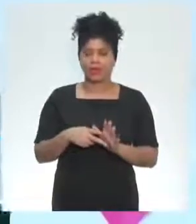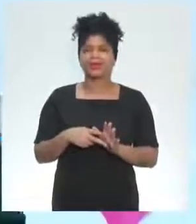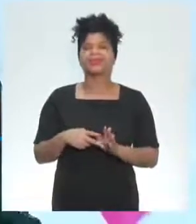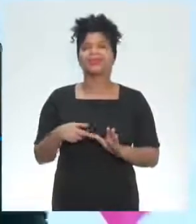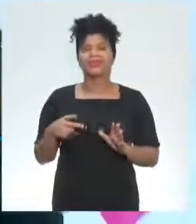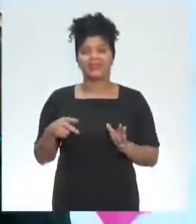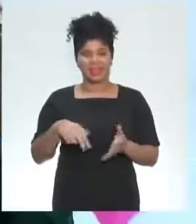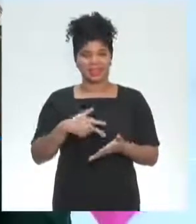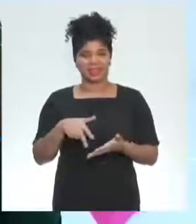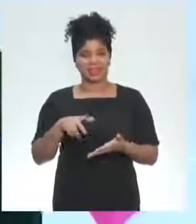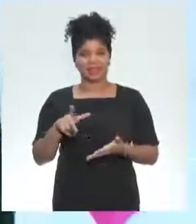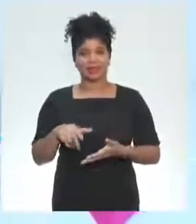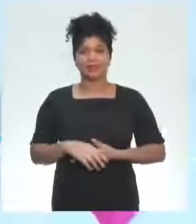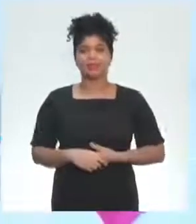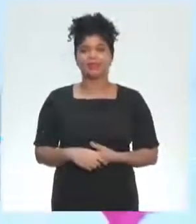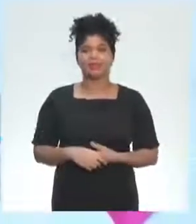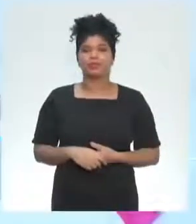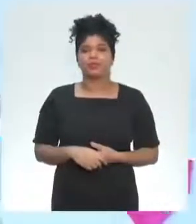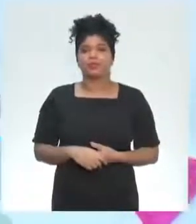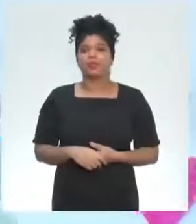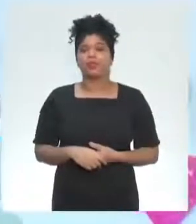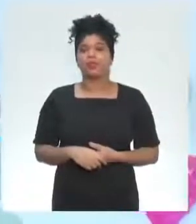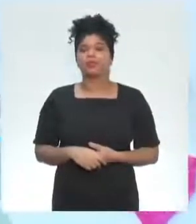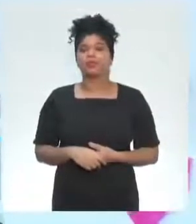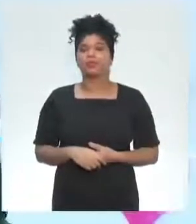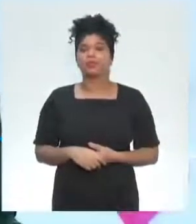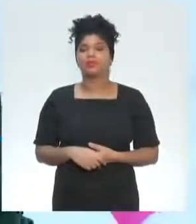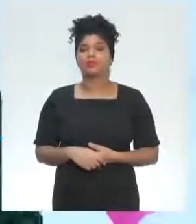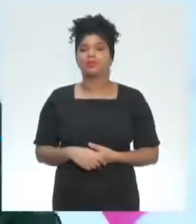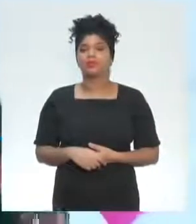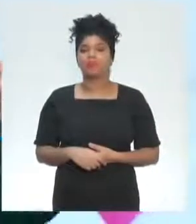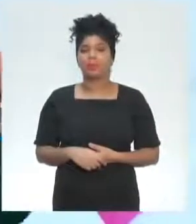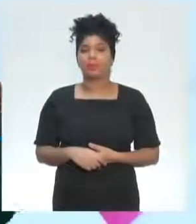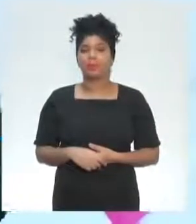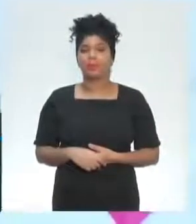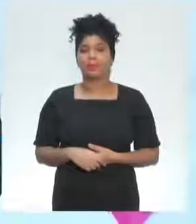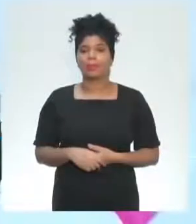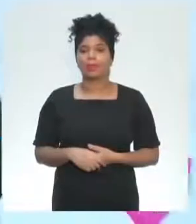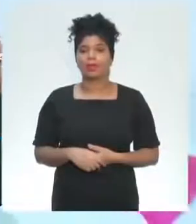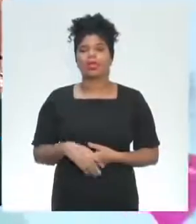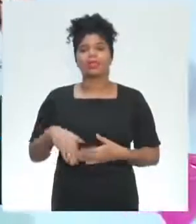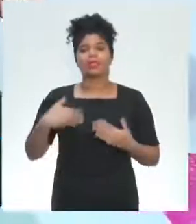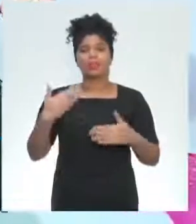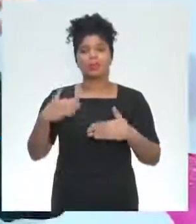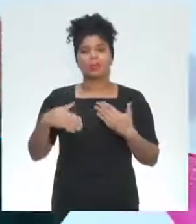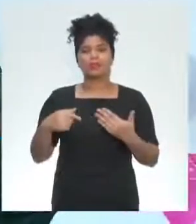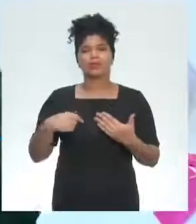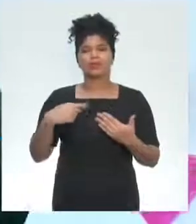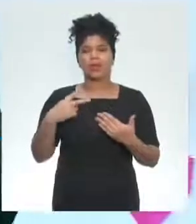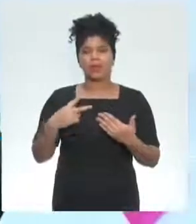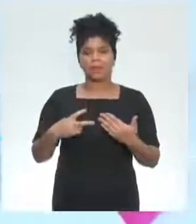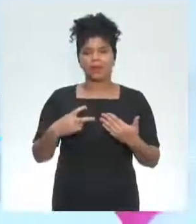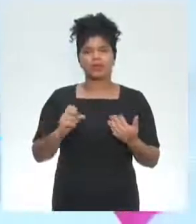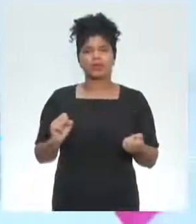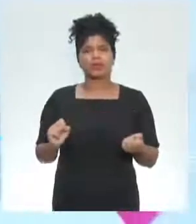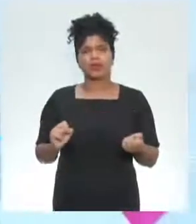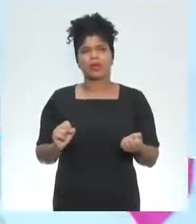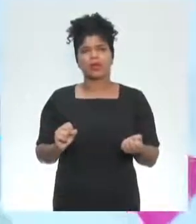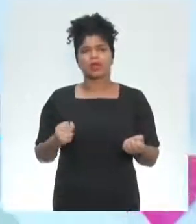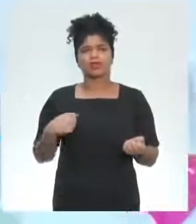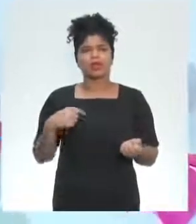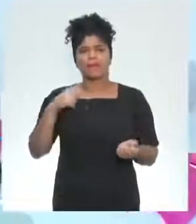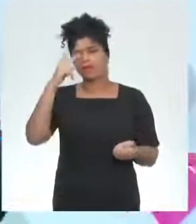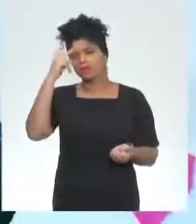né, geralmente, né, à medida, né, que a gente vai ver, geralmente como é que o